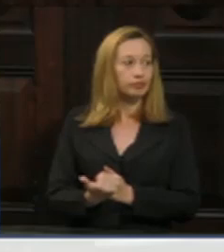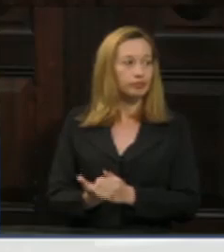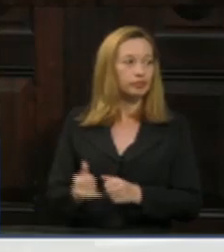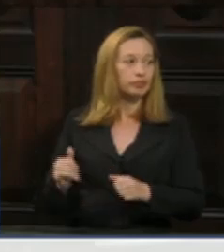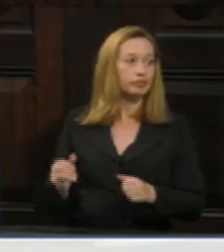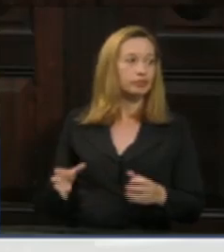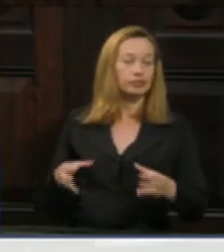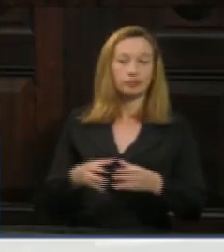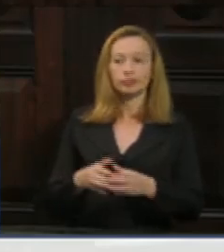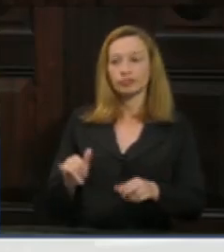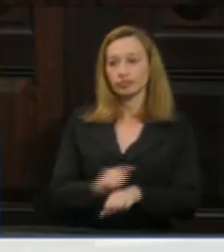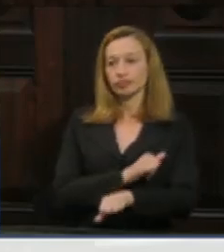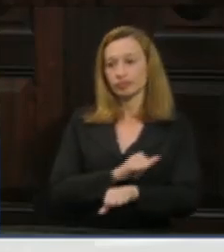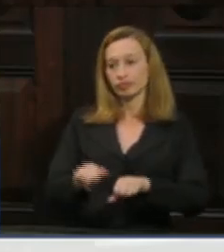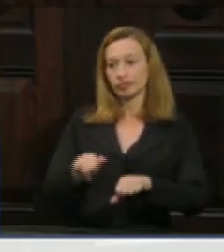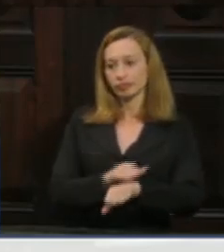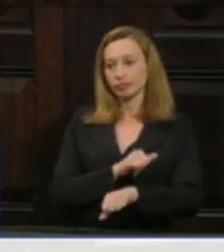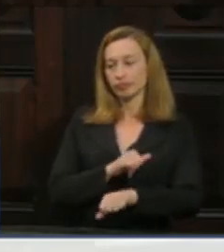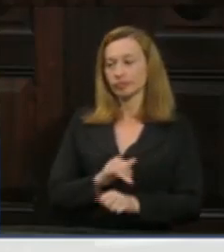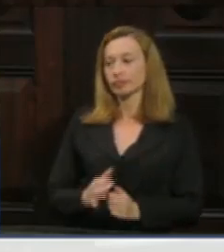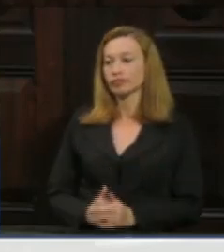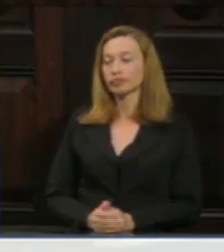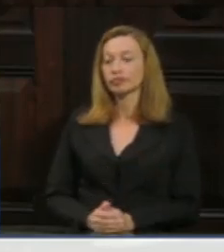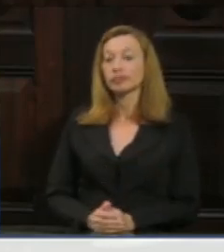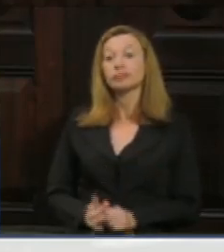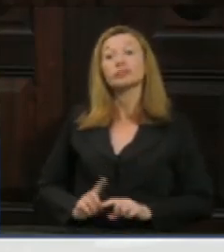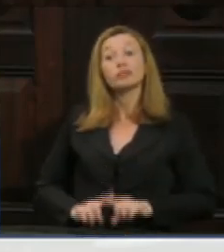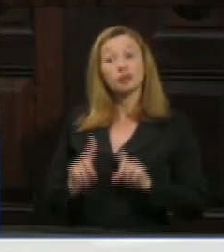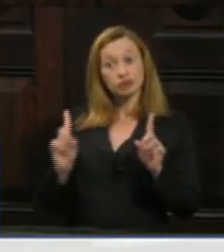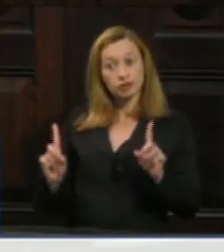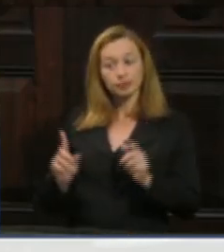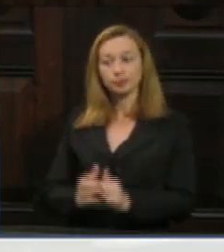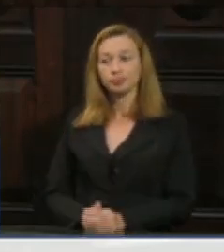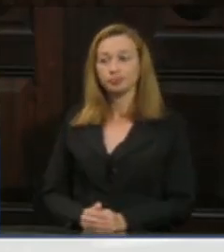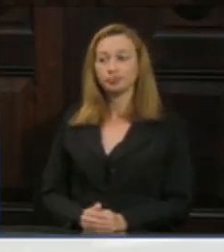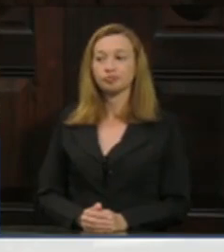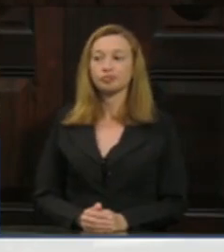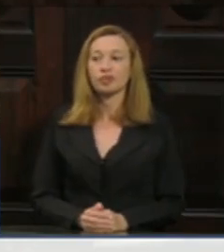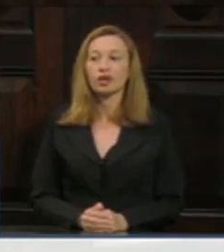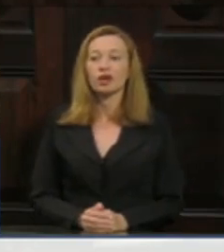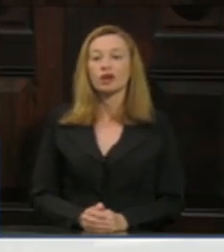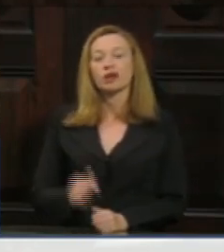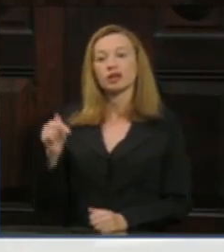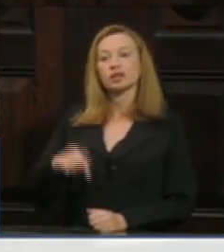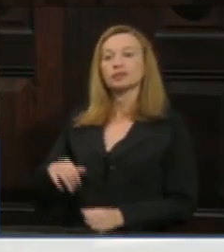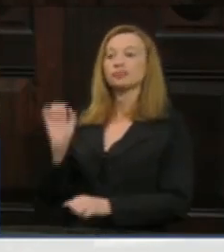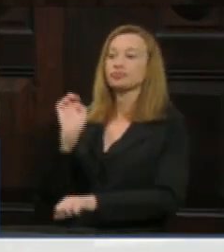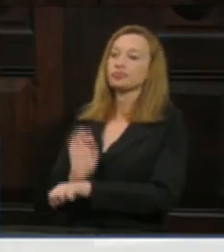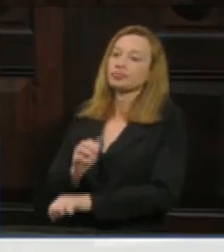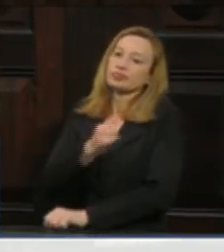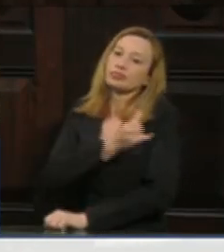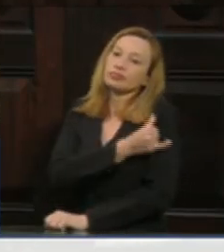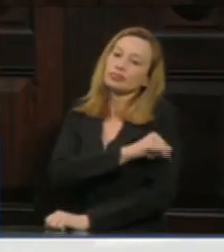gestão, e por um volume também muito grande de